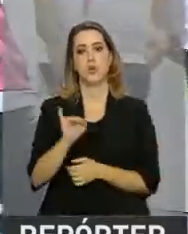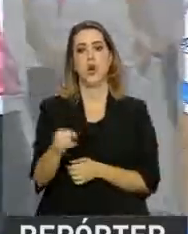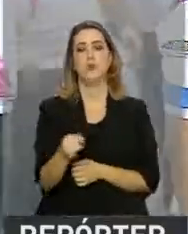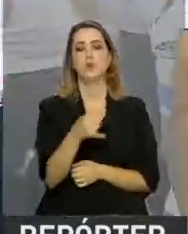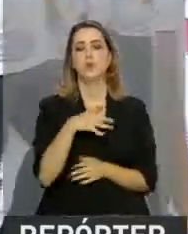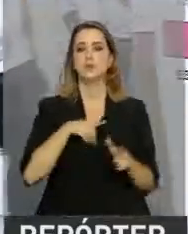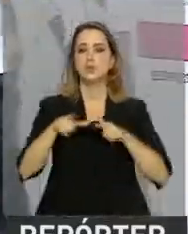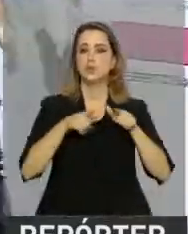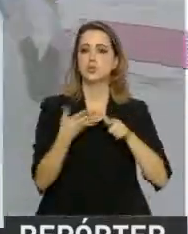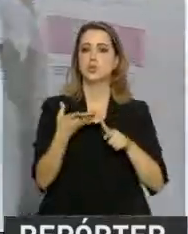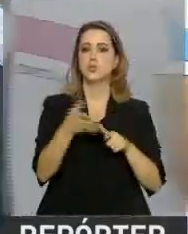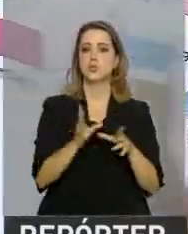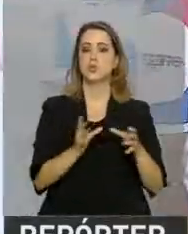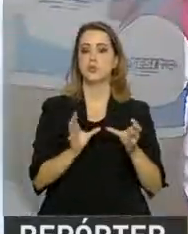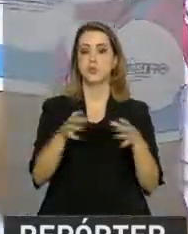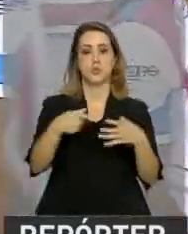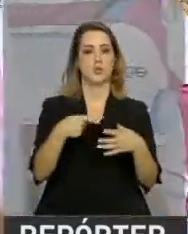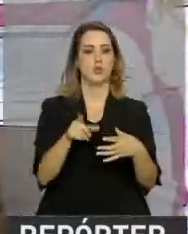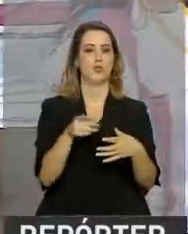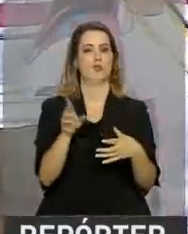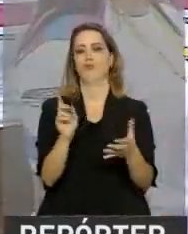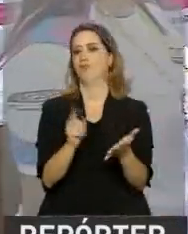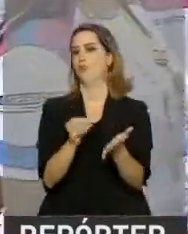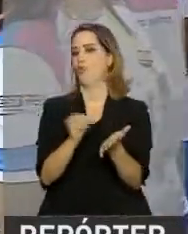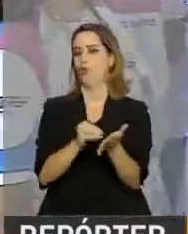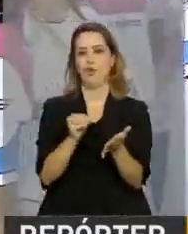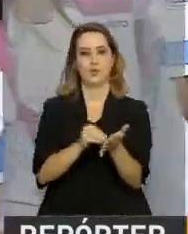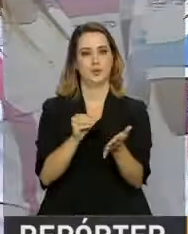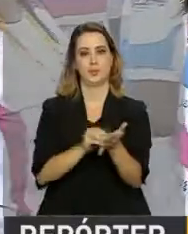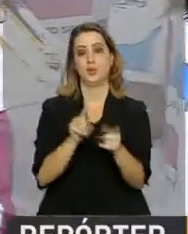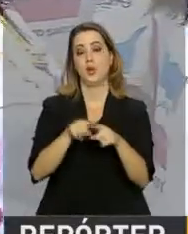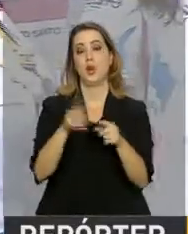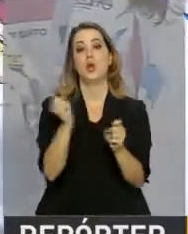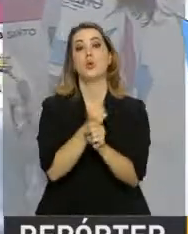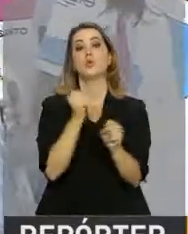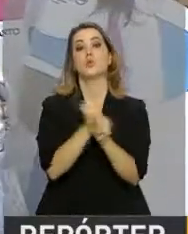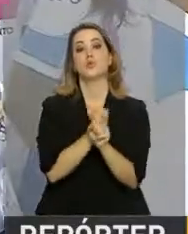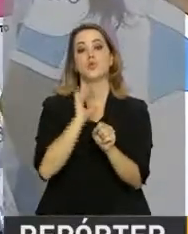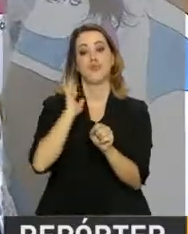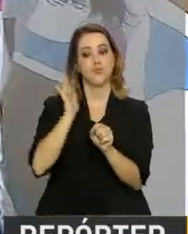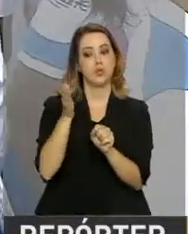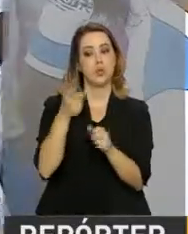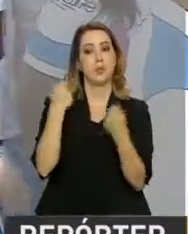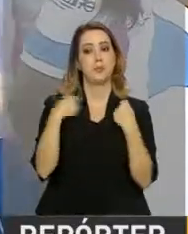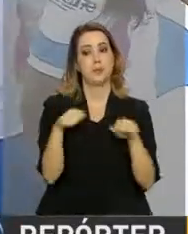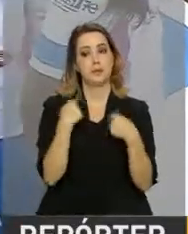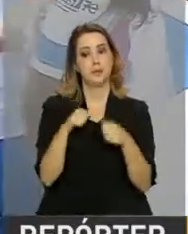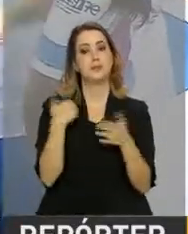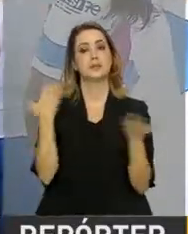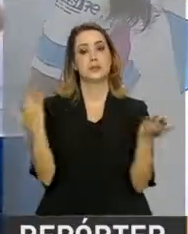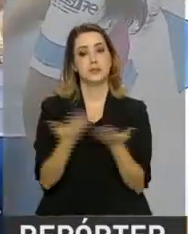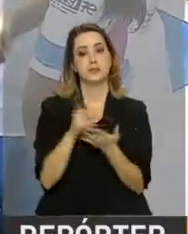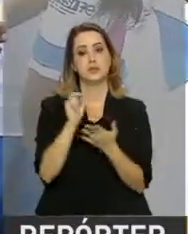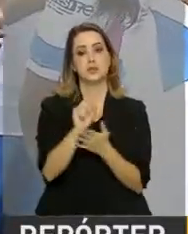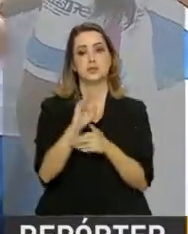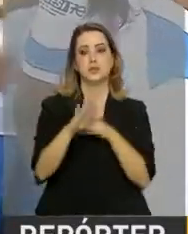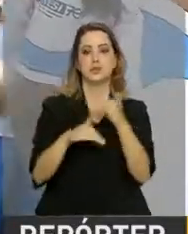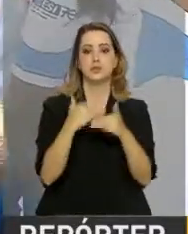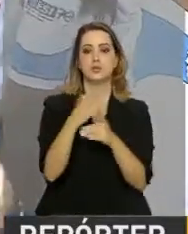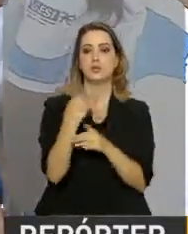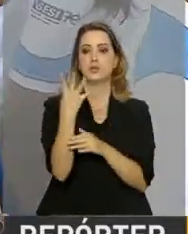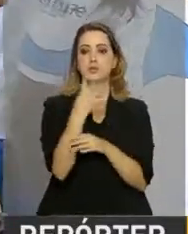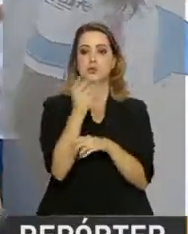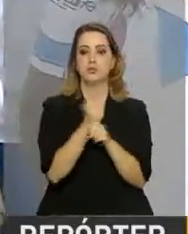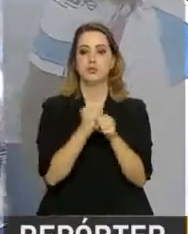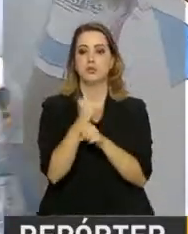para esse grupo não vai faltar construção civil é a área que mais vai precisar de mão de obra qualificada nos próximos